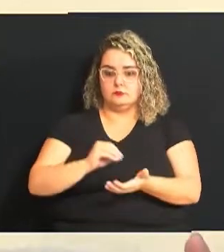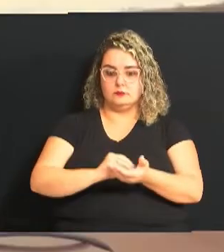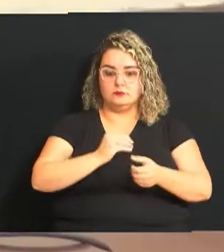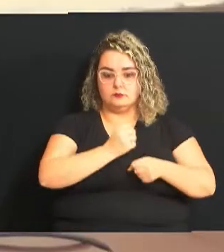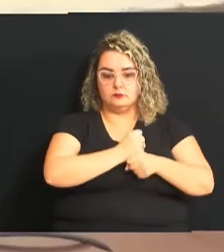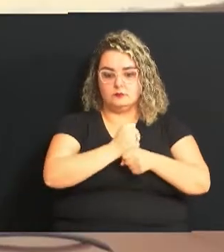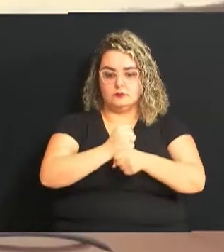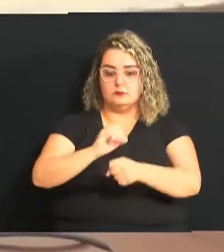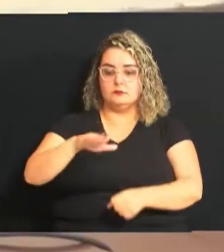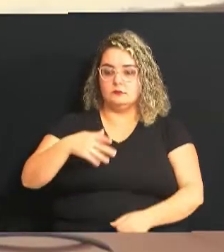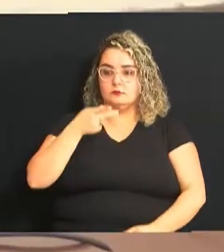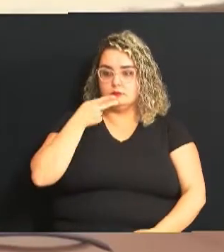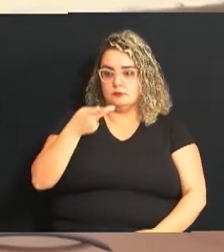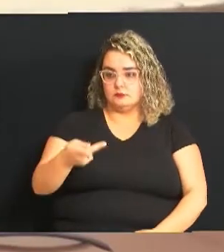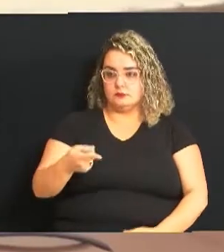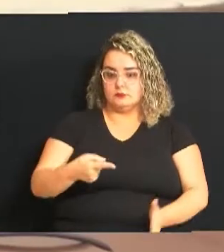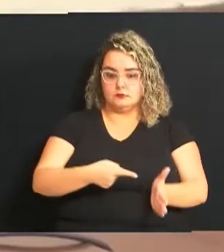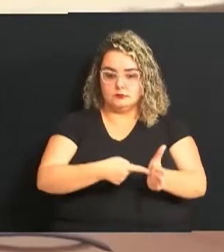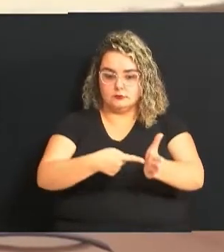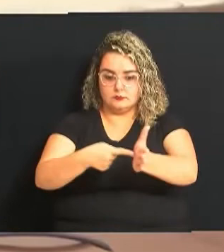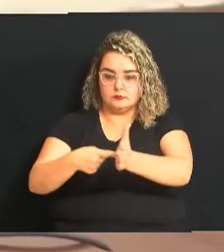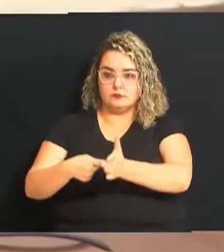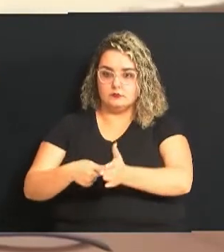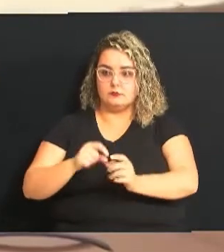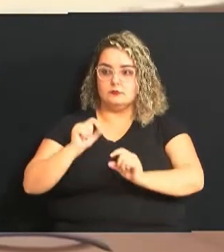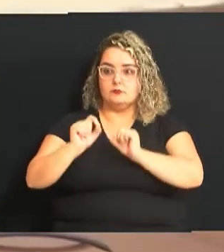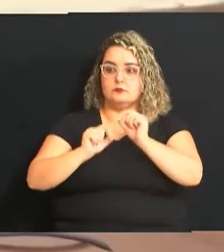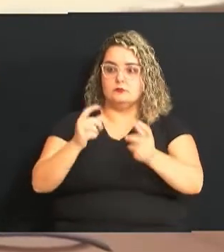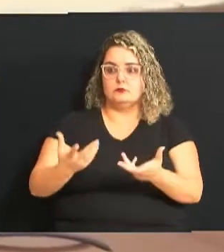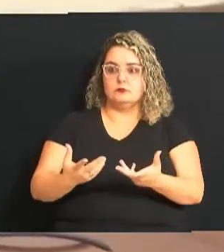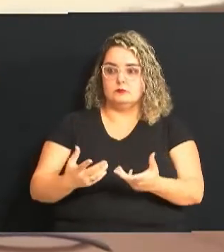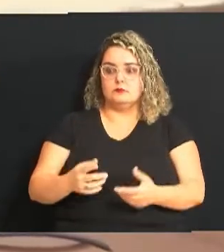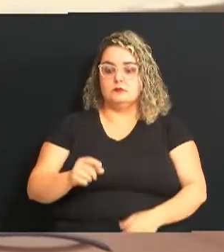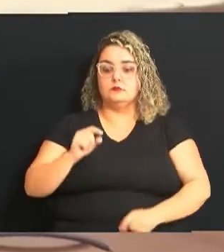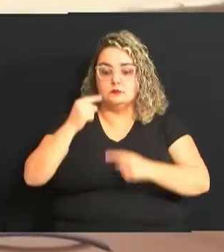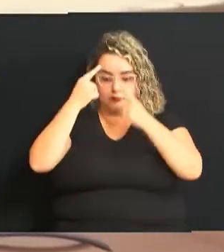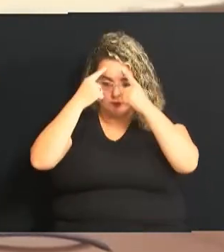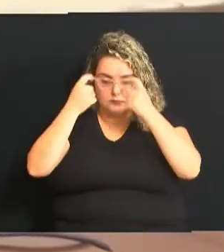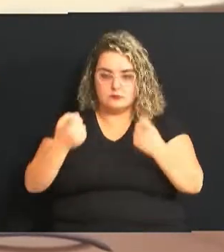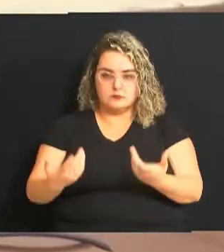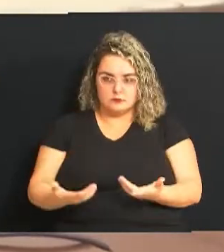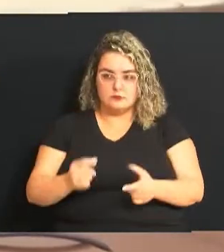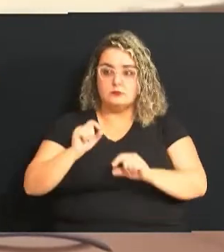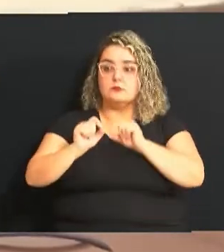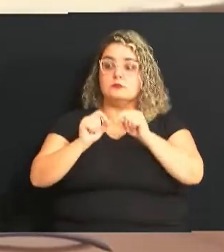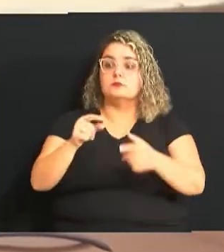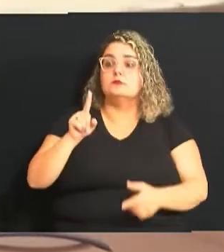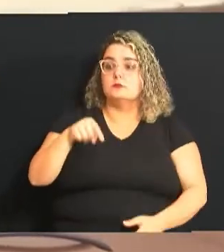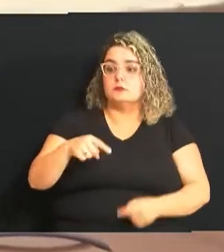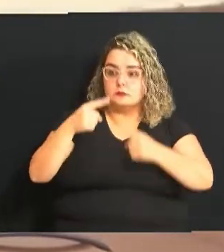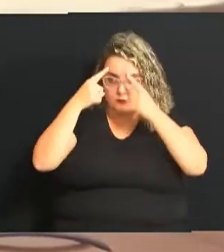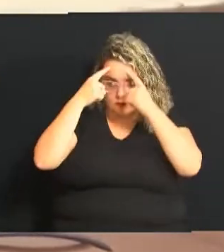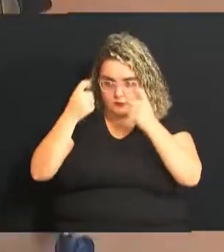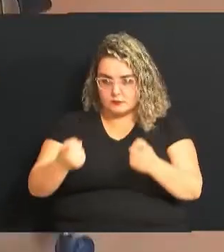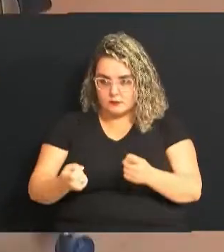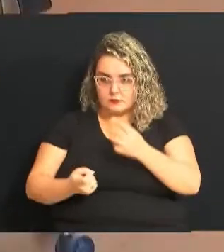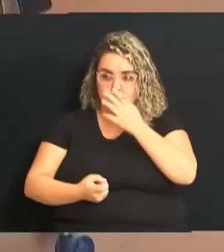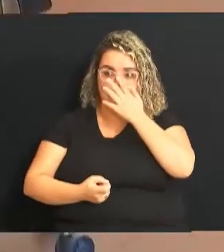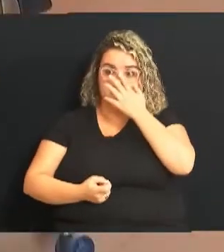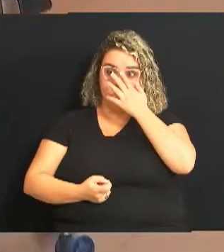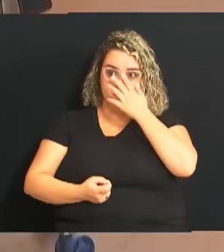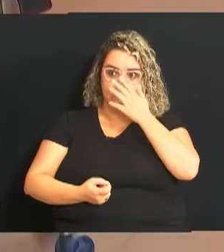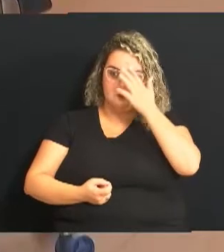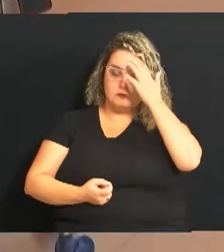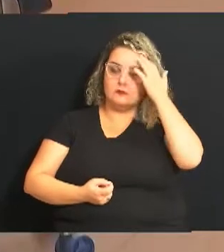a gente fala nessa denúncia, o que é, e nessa violência, o que é exatamente essa violência? Ela é